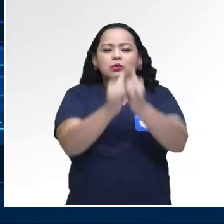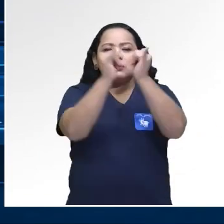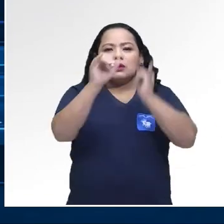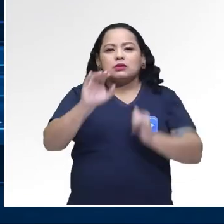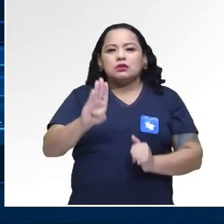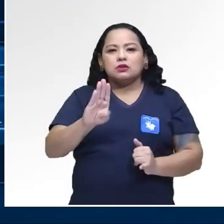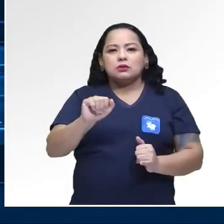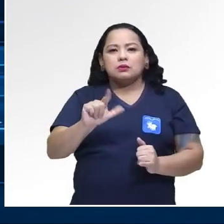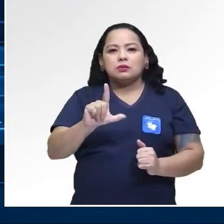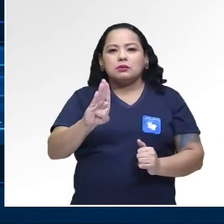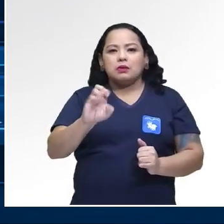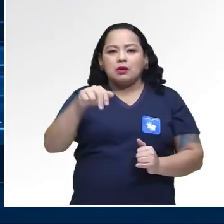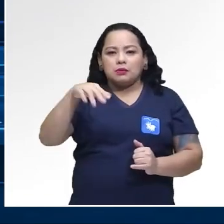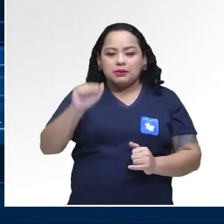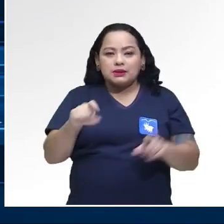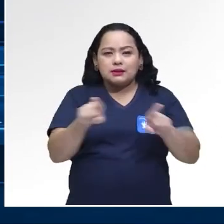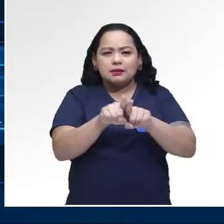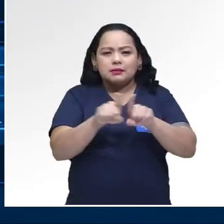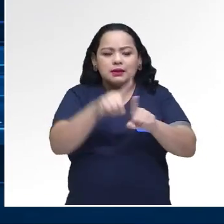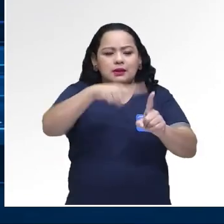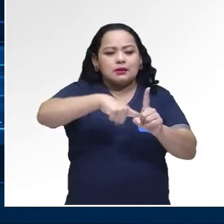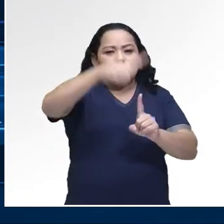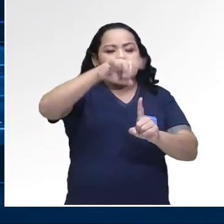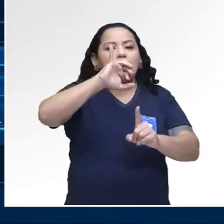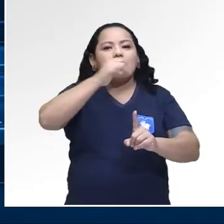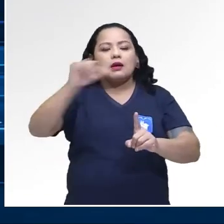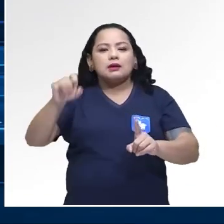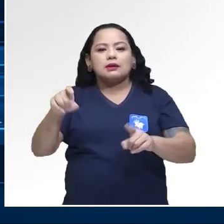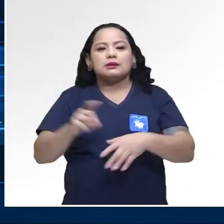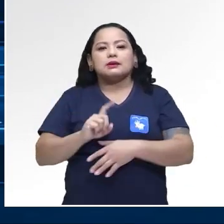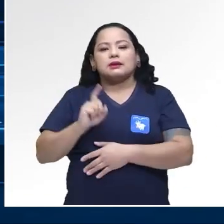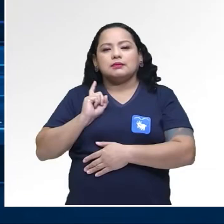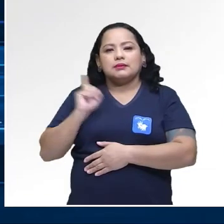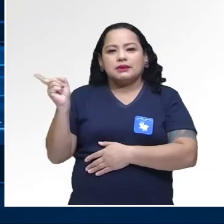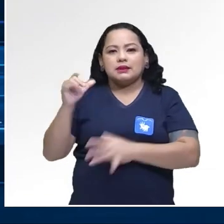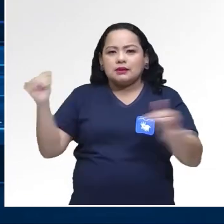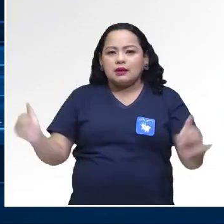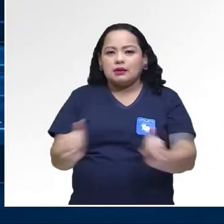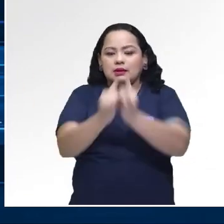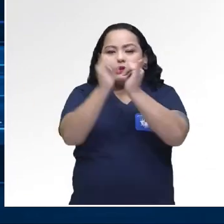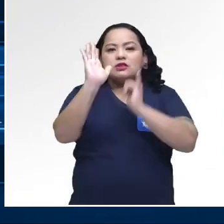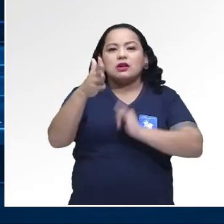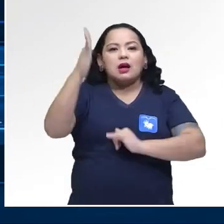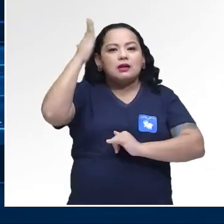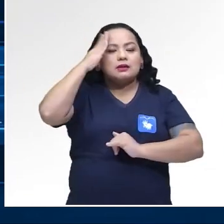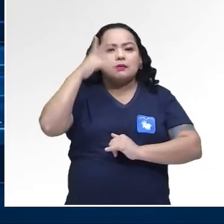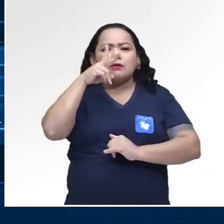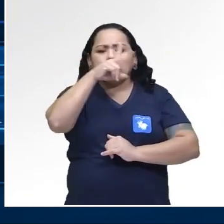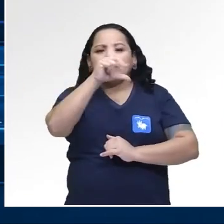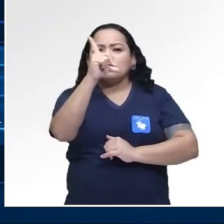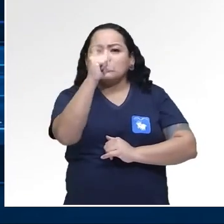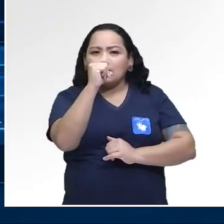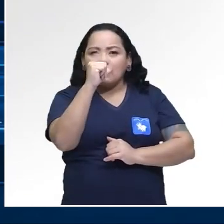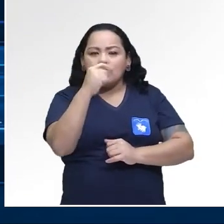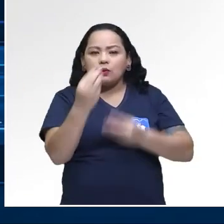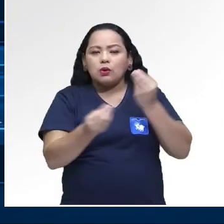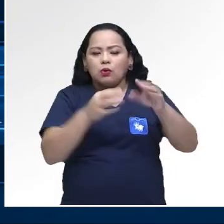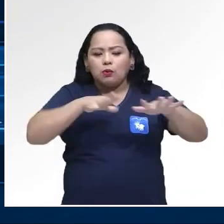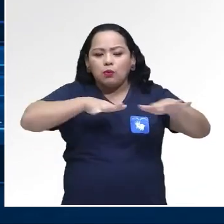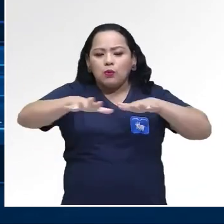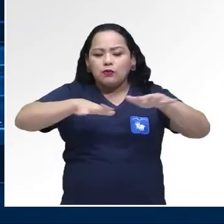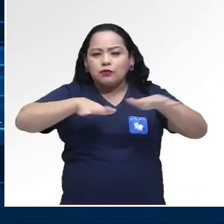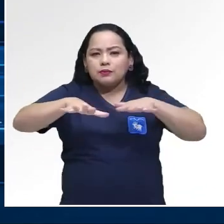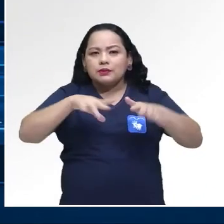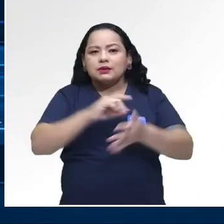também termoelétricas. A hidrelétrica a gente observa e já sabe que é a força da água que faz com que movimente as